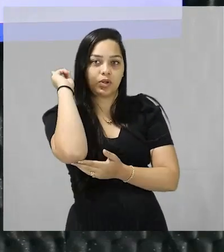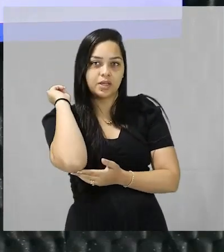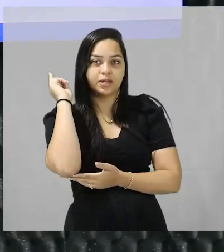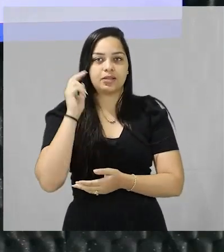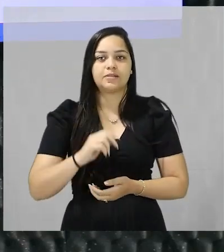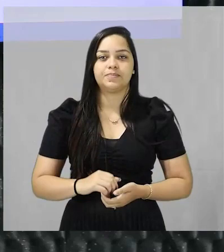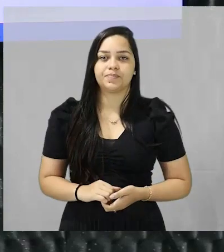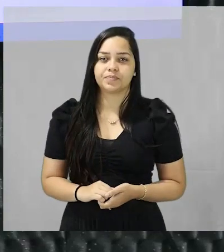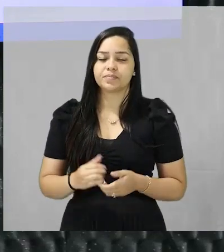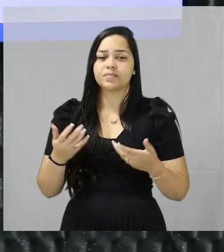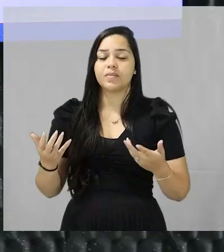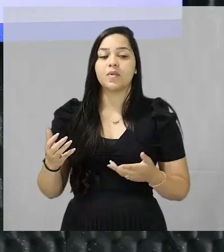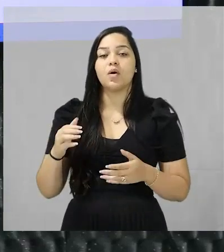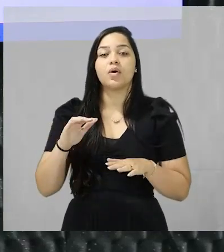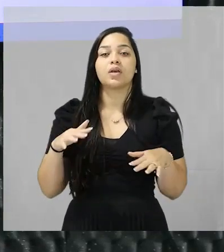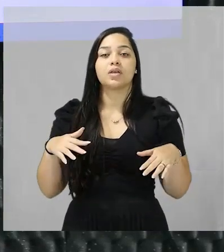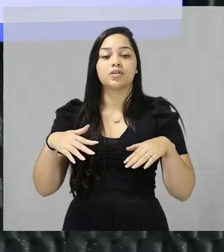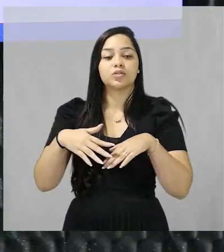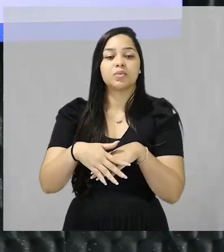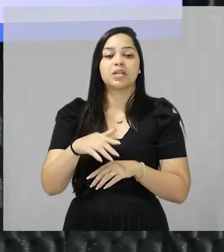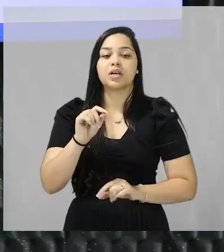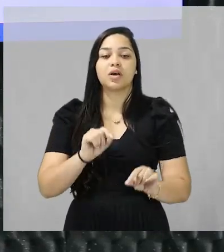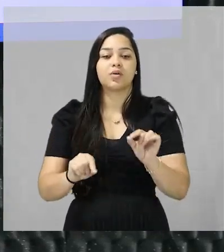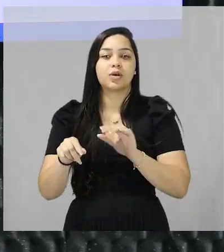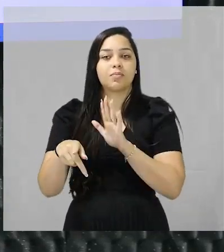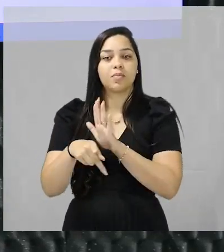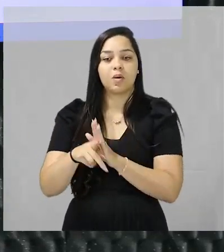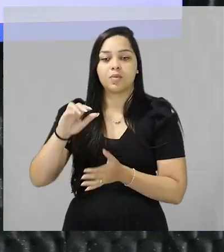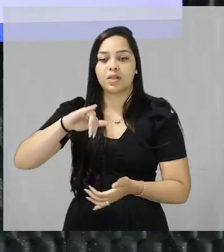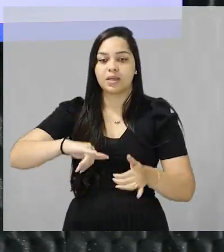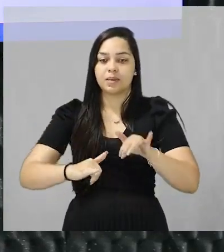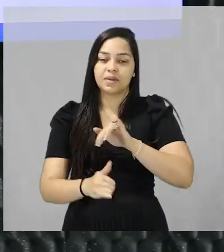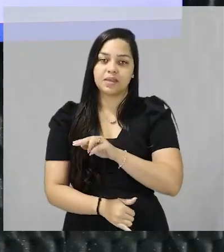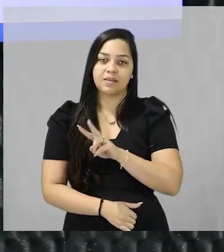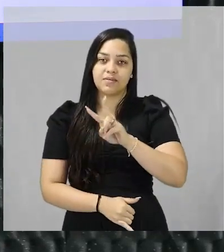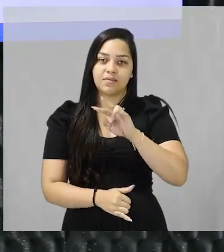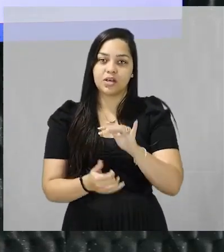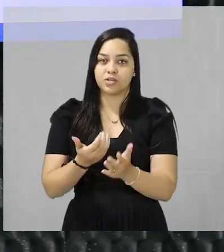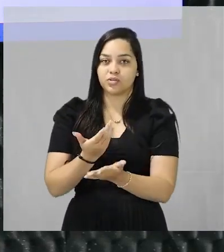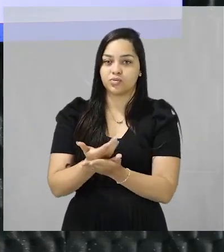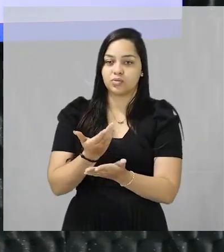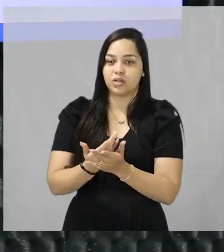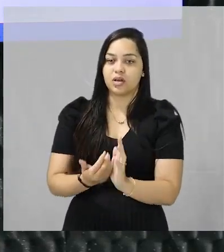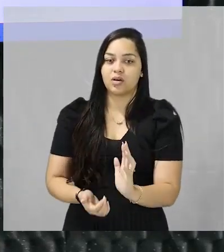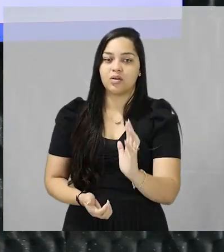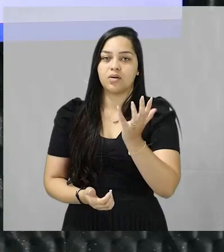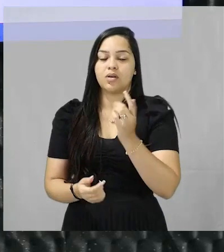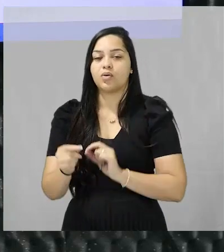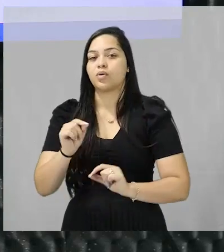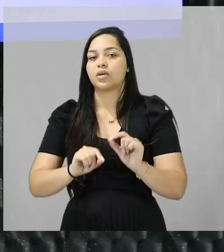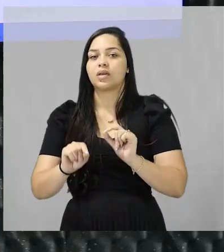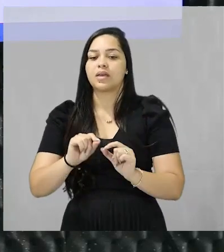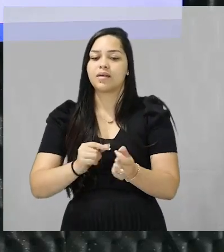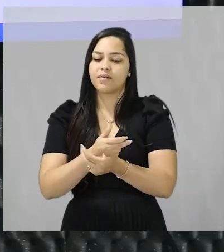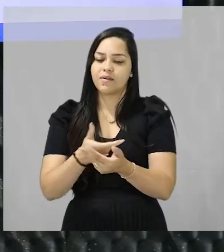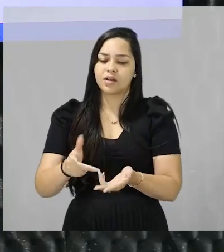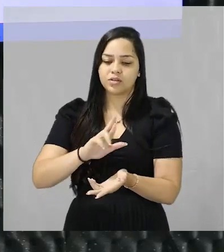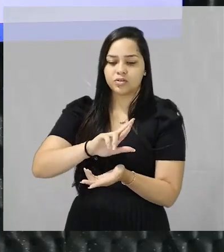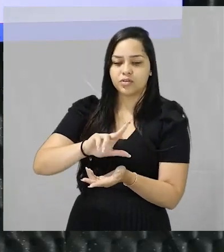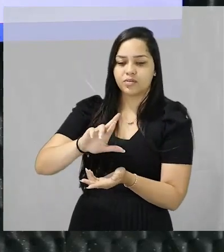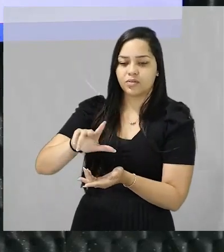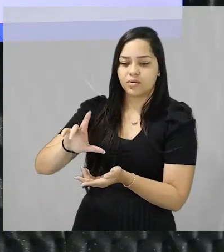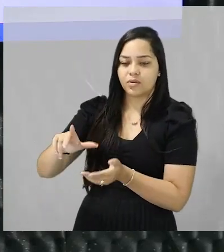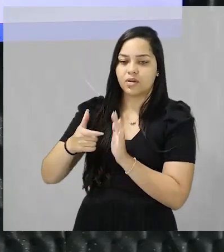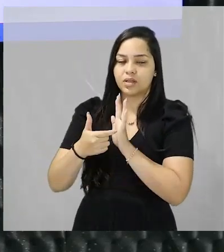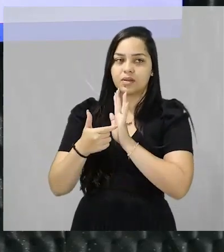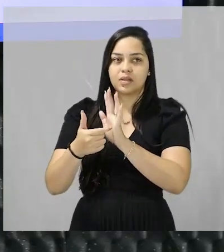Turminha, isomeria é a parte da química que vai estudar o fenômeno onde substâncias diferentes vão apresentar